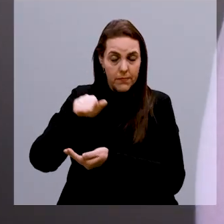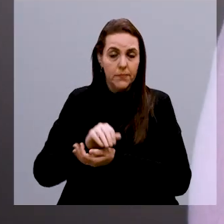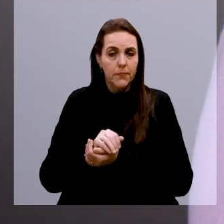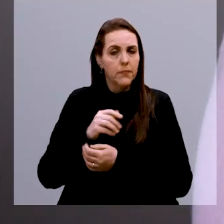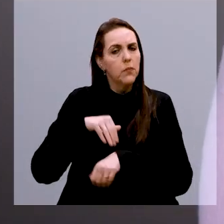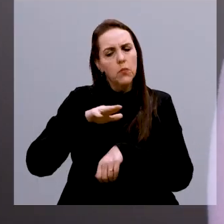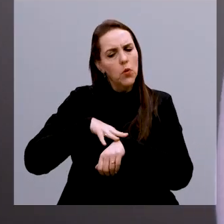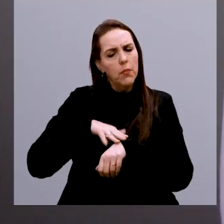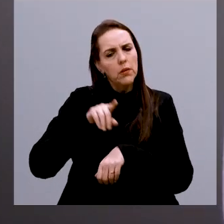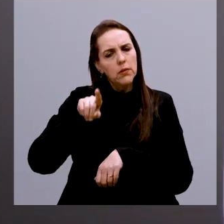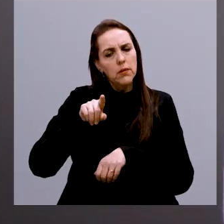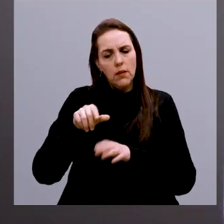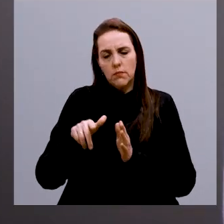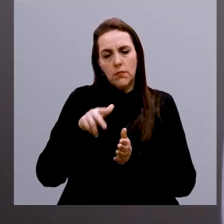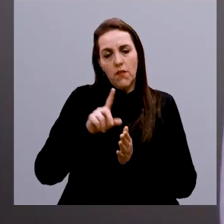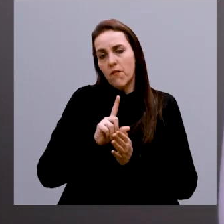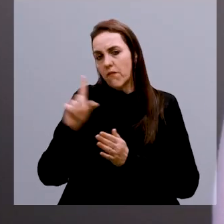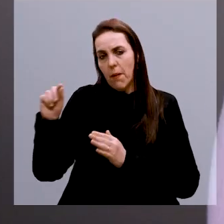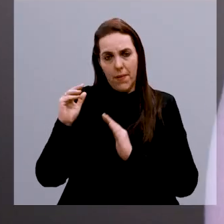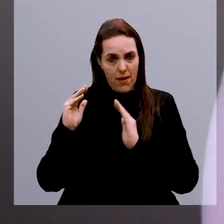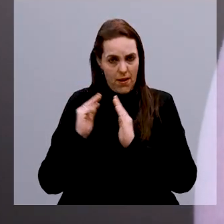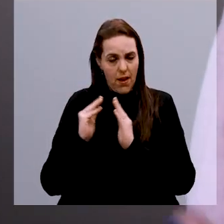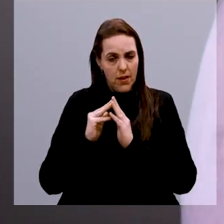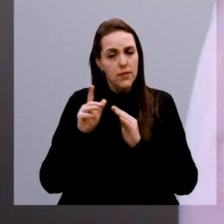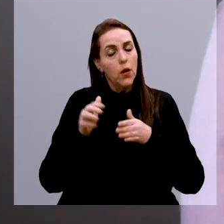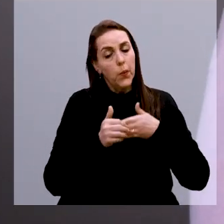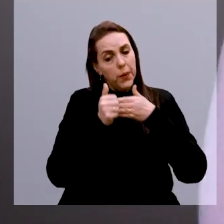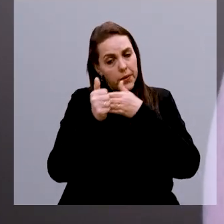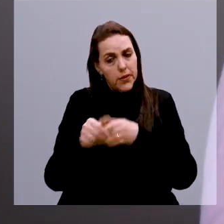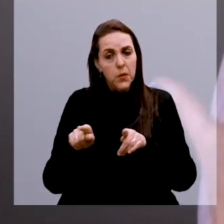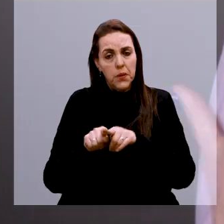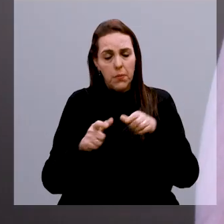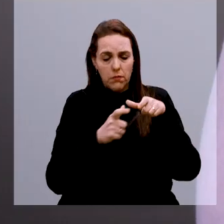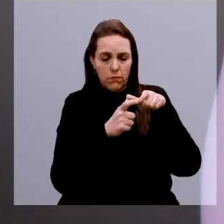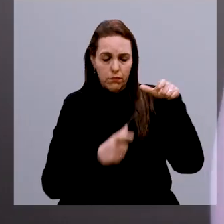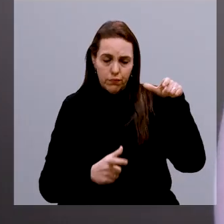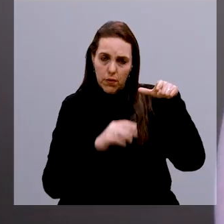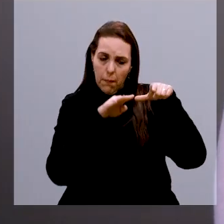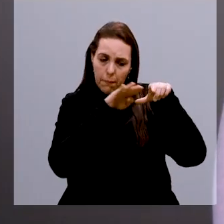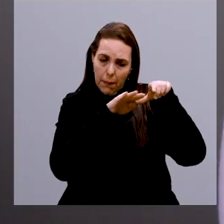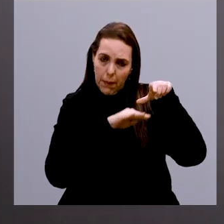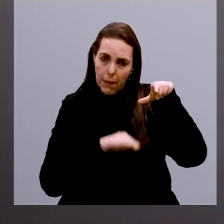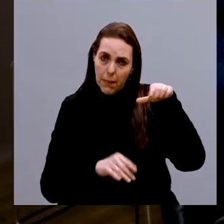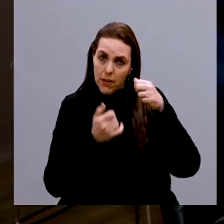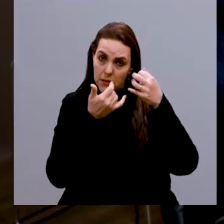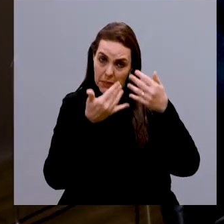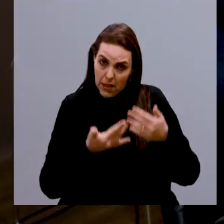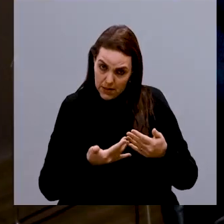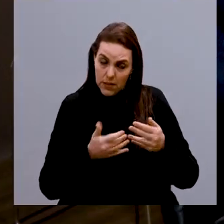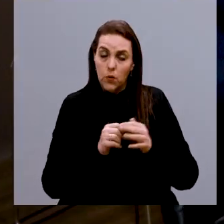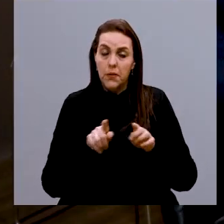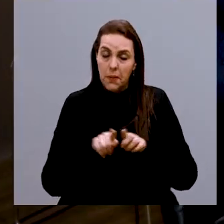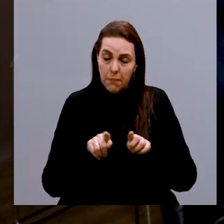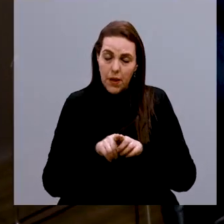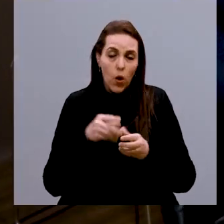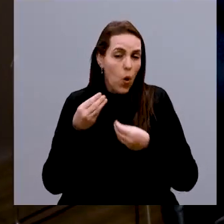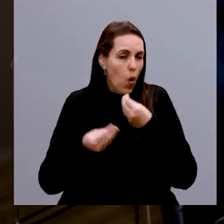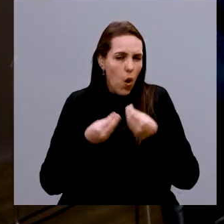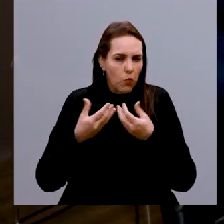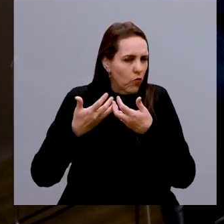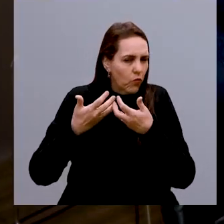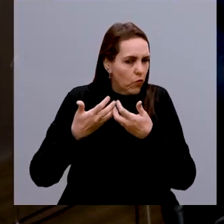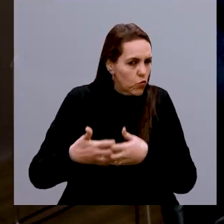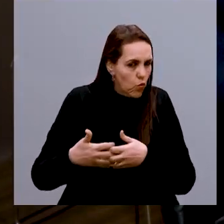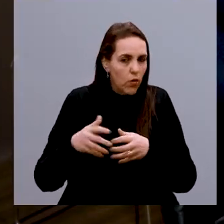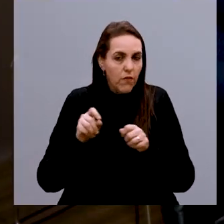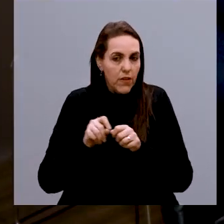depois também, no momento que ela tem alta, né? A gente até orienta, a gente tem um folderzinho orientativo. A gente orienta